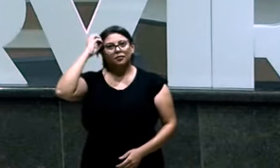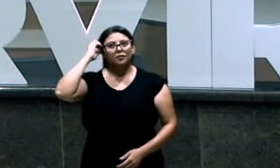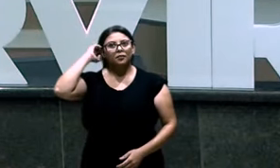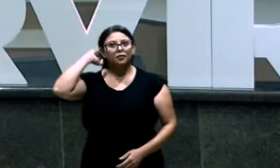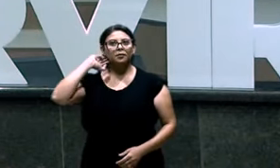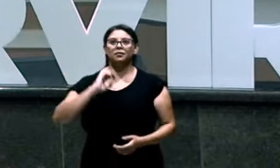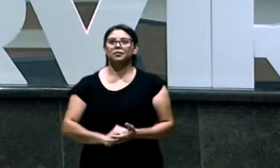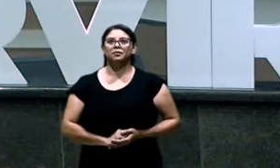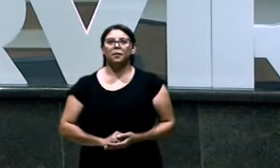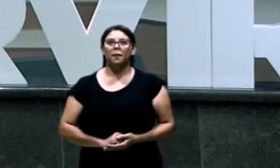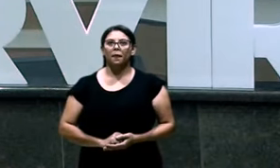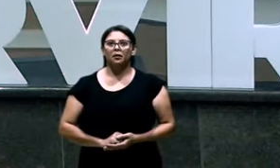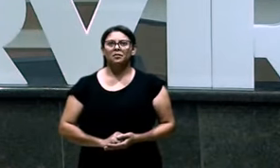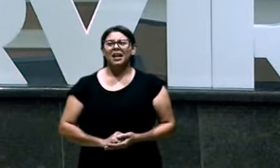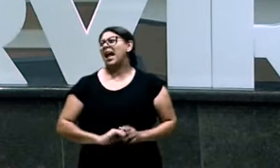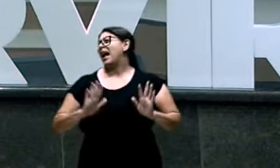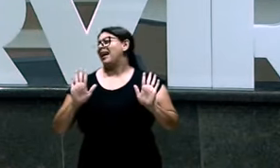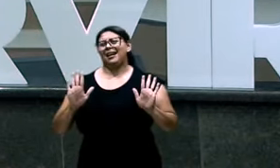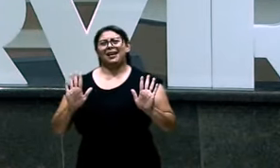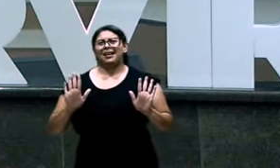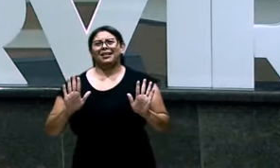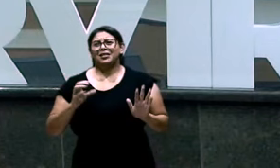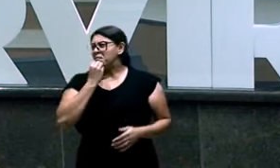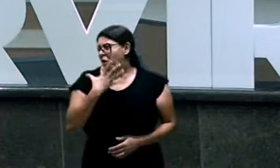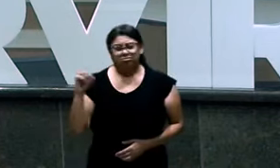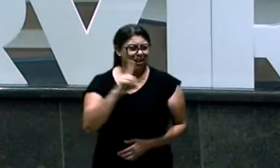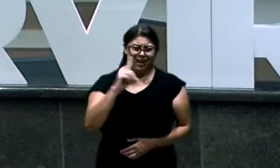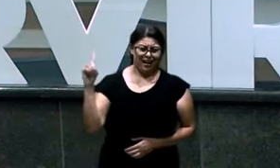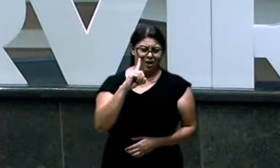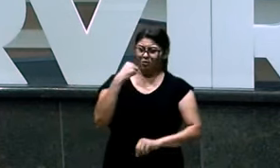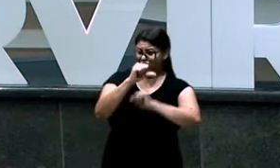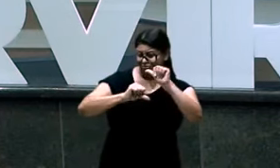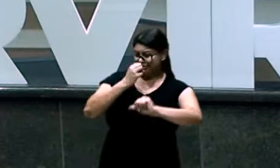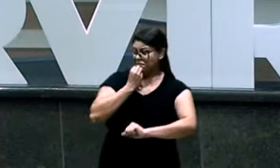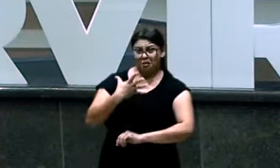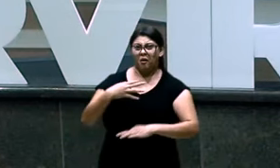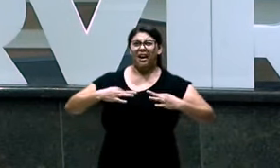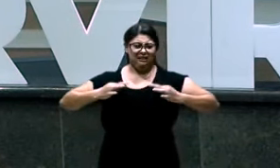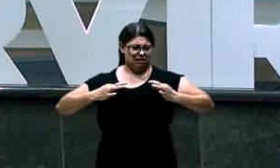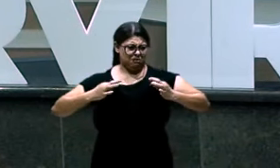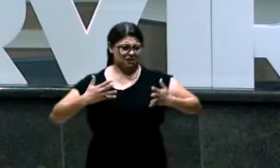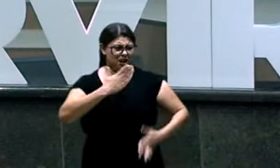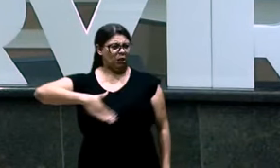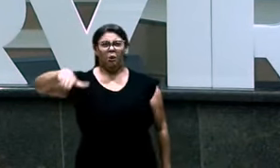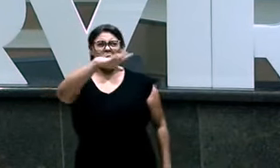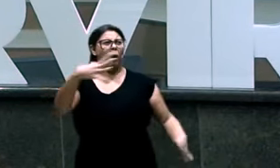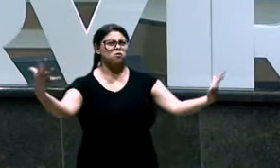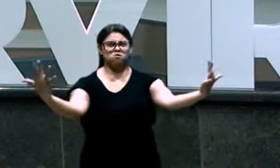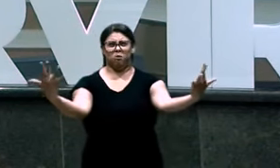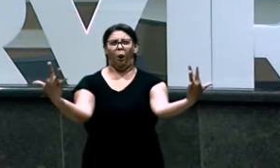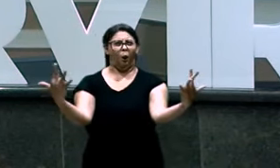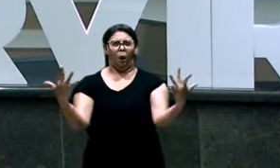Ah, mas essas mudanças não são tão boas. Não, pregador, o que é isso? Vestir essa camiseta, o culto está lotado e o senhor não veio trazer